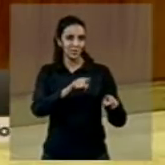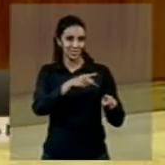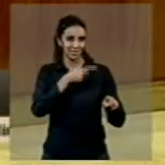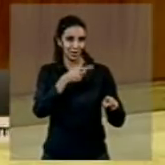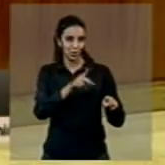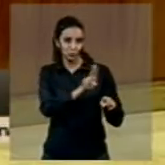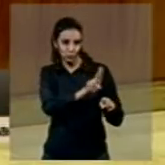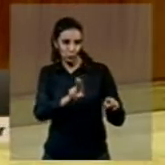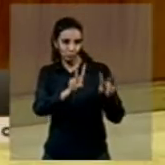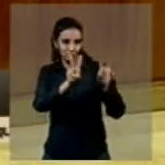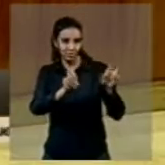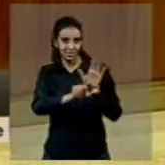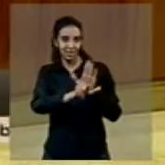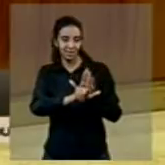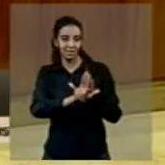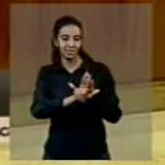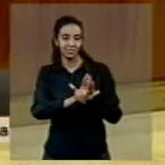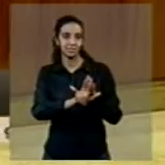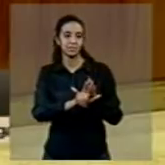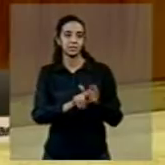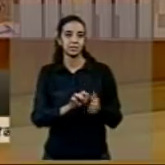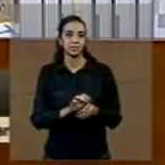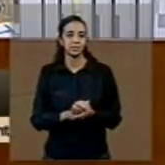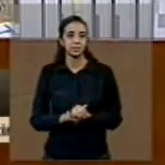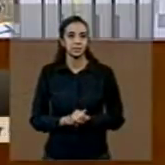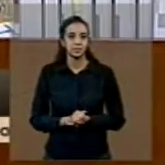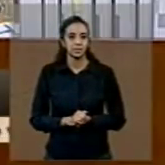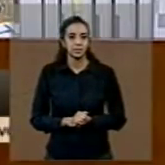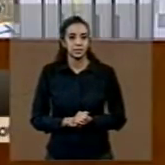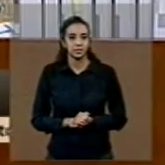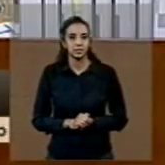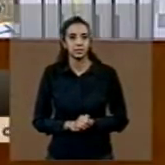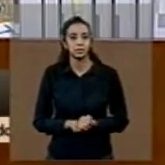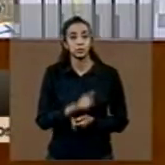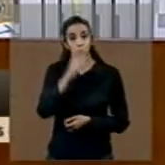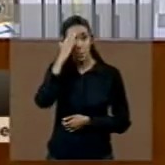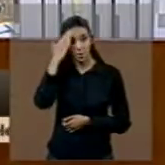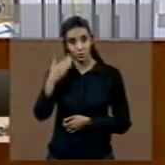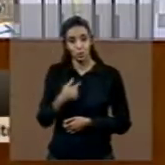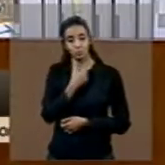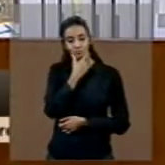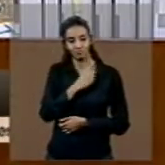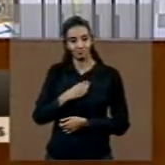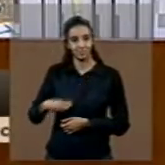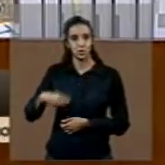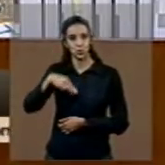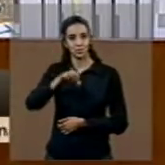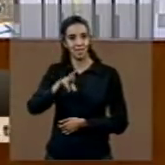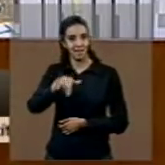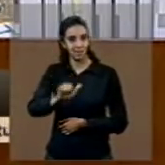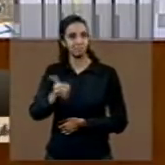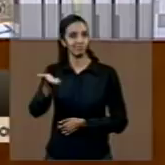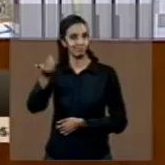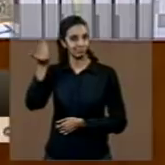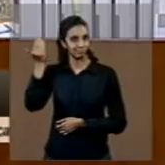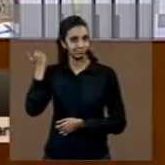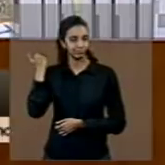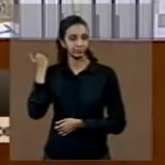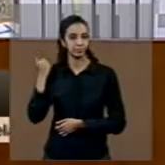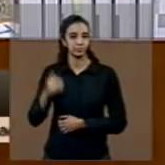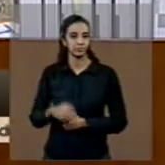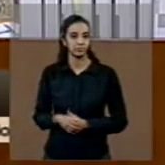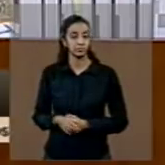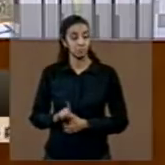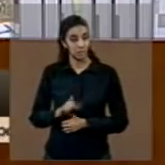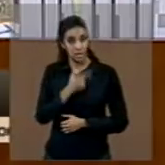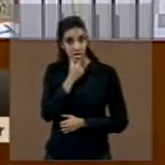inclusive destacado no voto, esta justa homenagem a esse grande ministro José Nery da Silveira, que criou